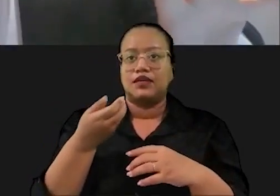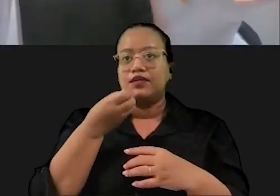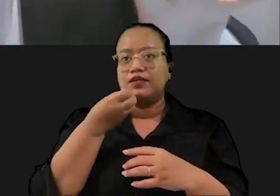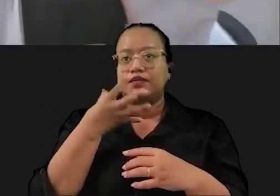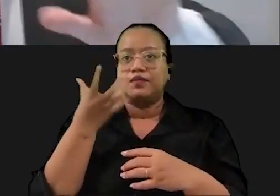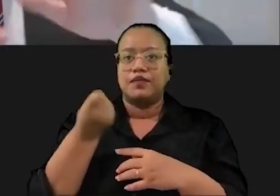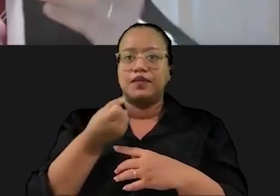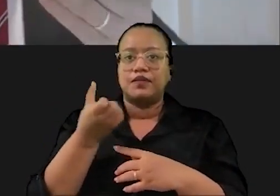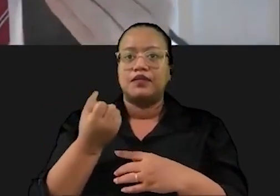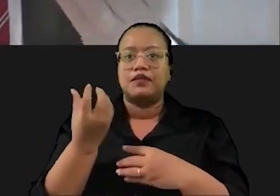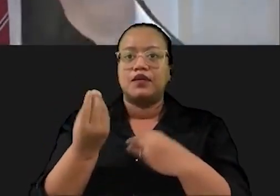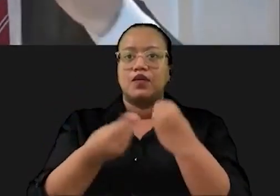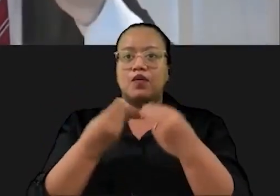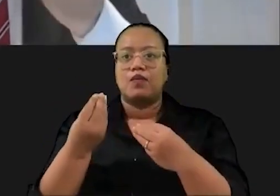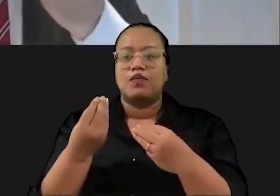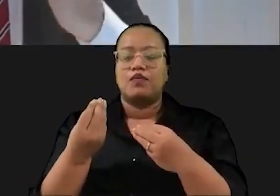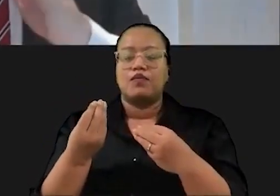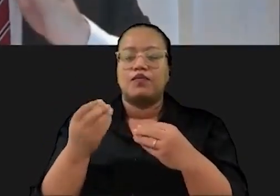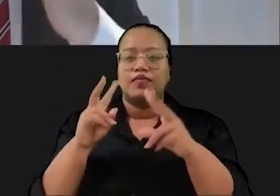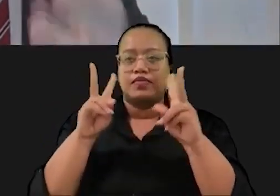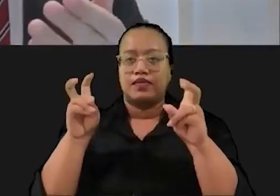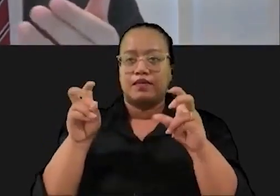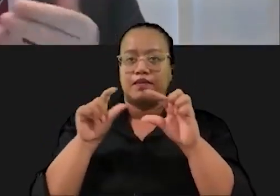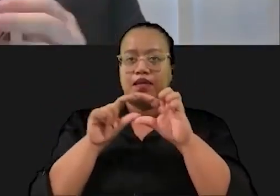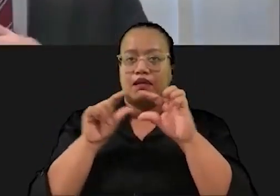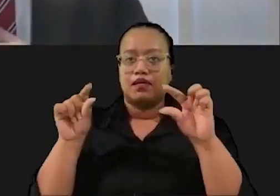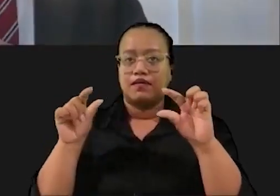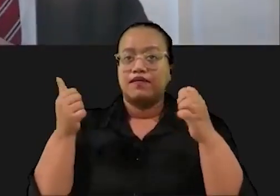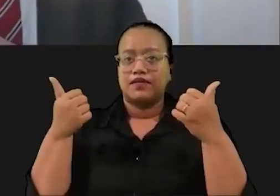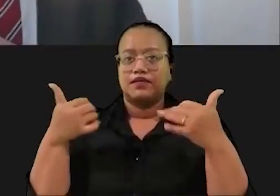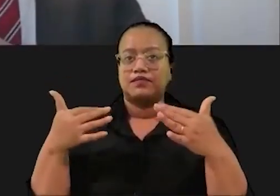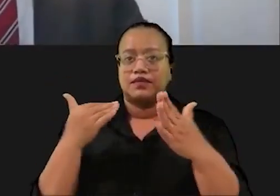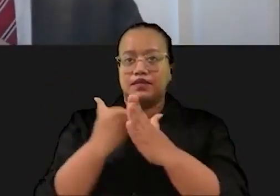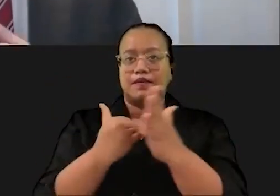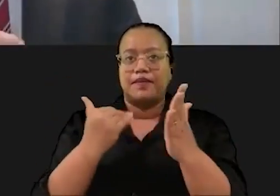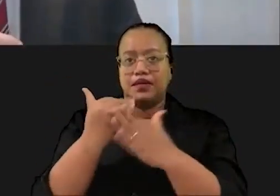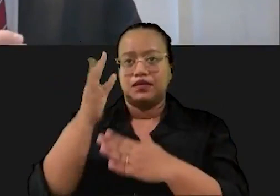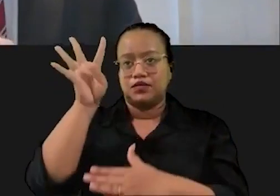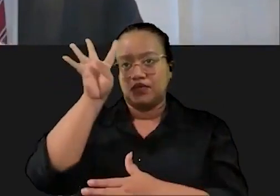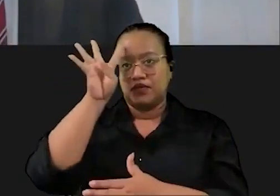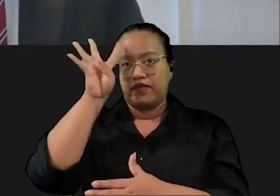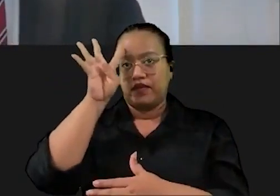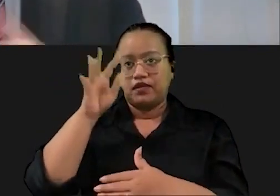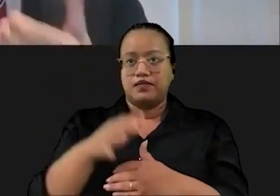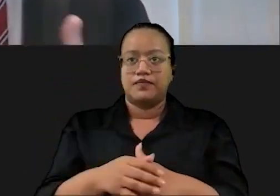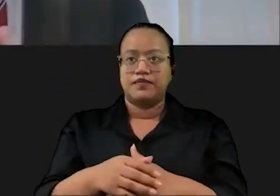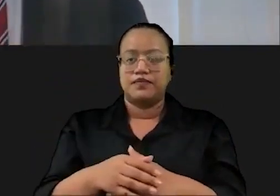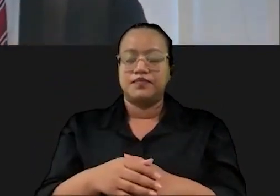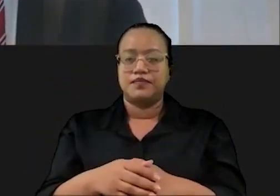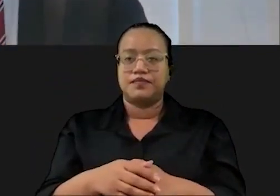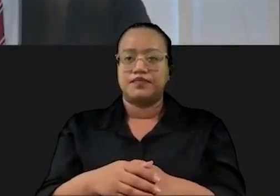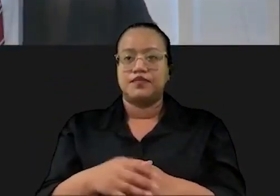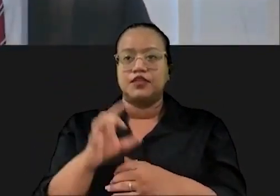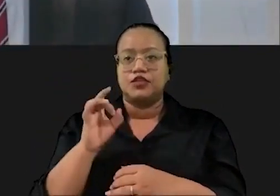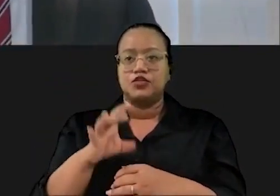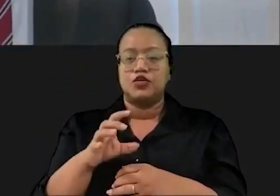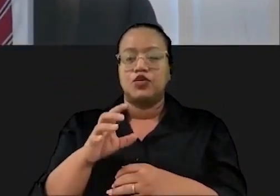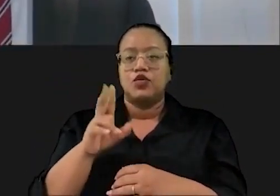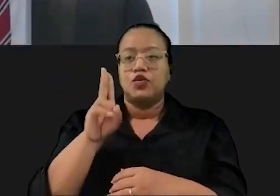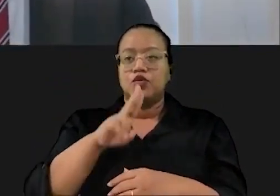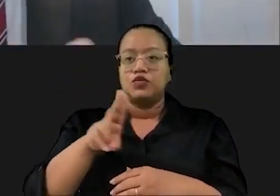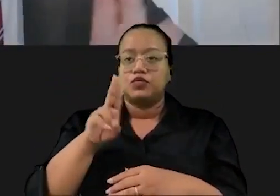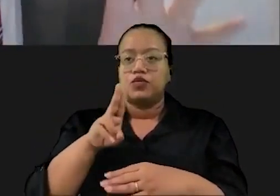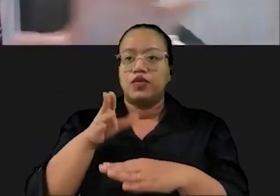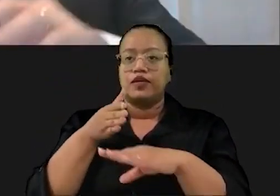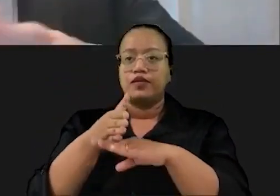funcionamento dela, não só sobre o viés, né, do usuário, mas também daquele que está no bastidor, né, do PJE.